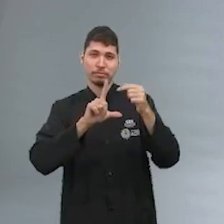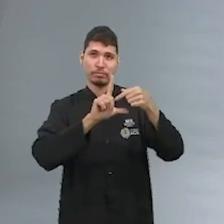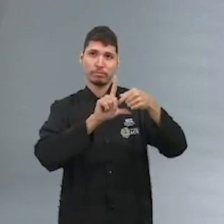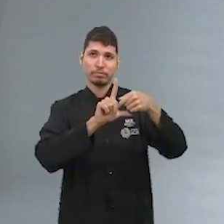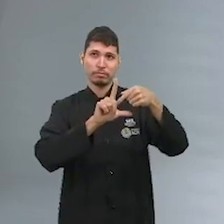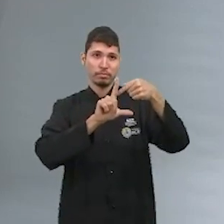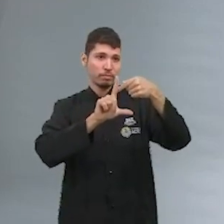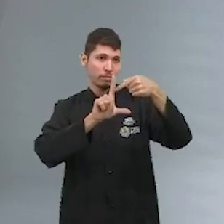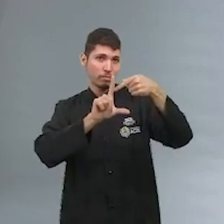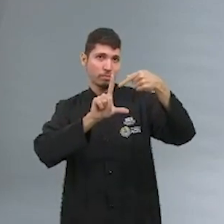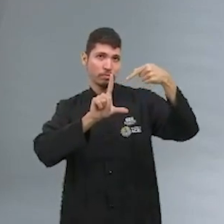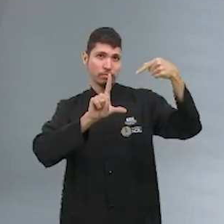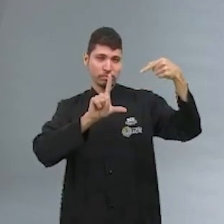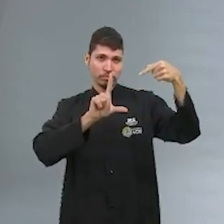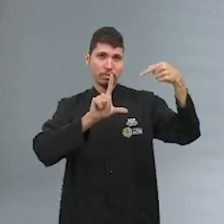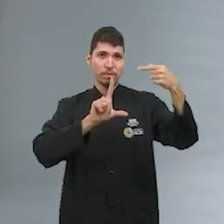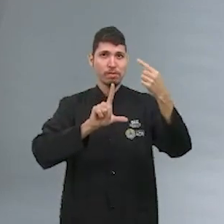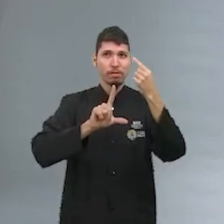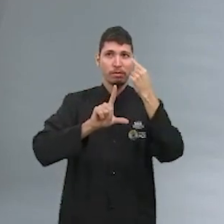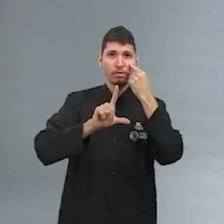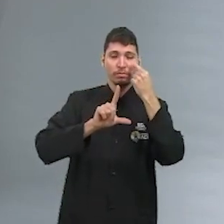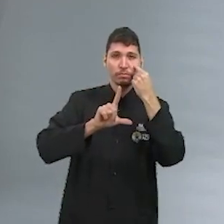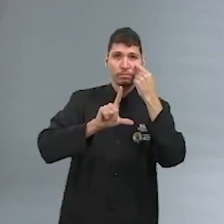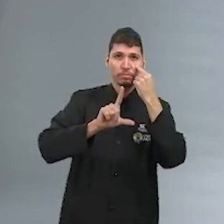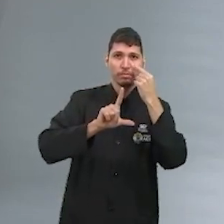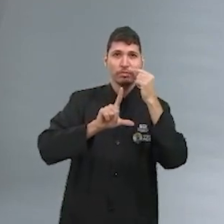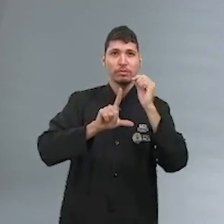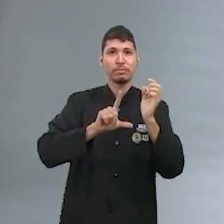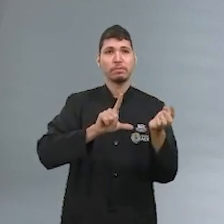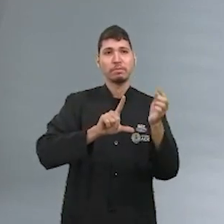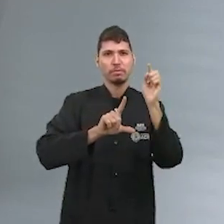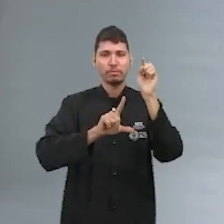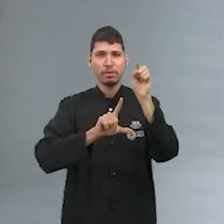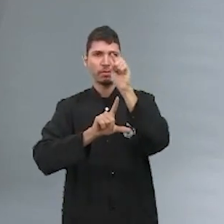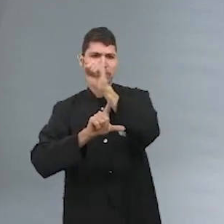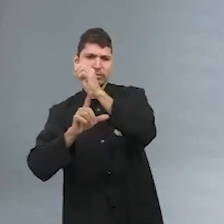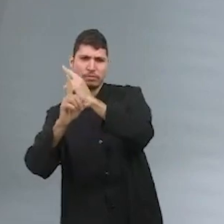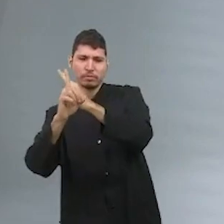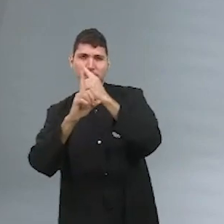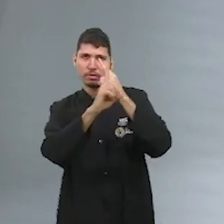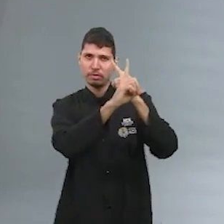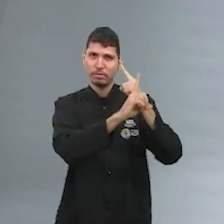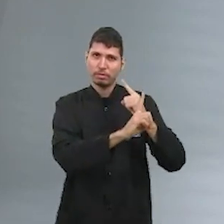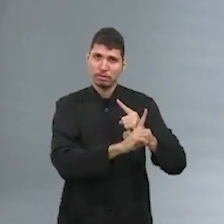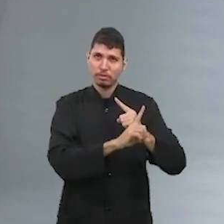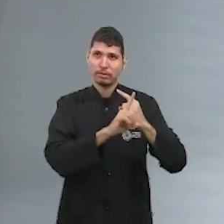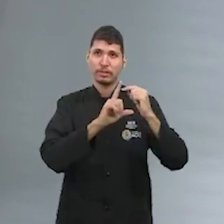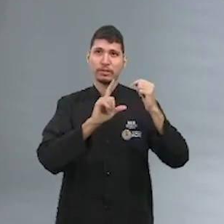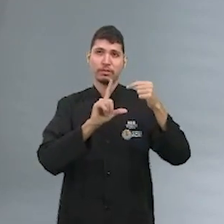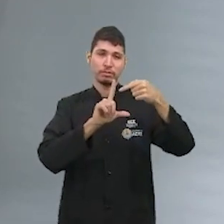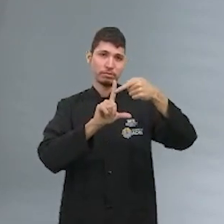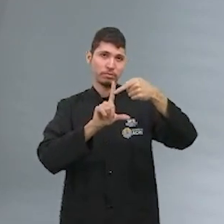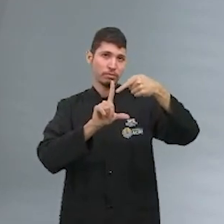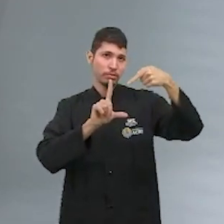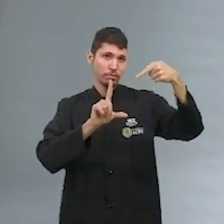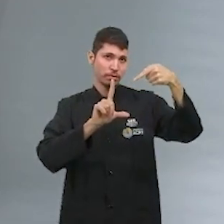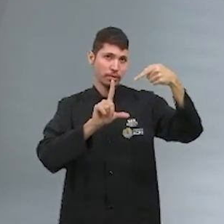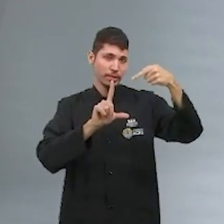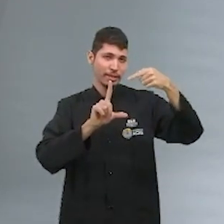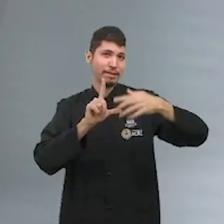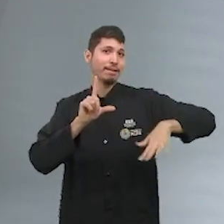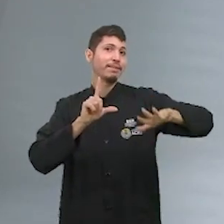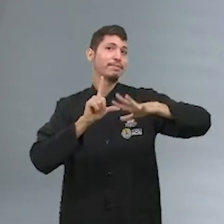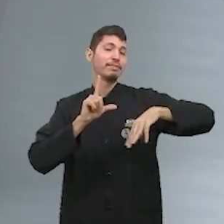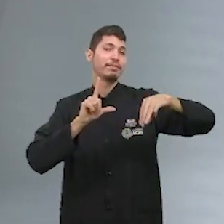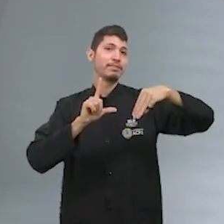Nós vamos analisar elemento por elemento, ok? No eixo, nós temos, na matemática, bora lá, nós